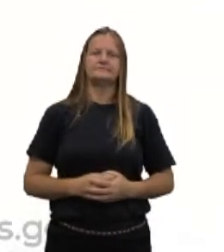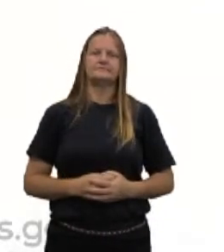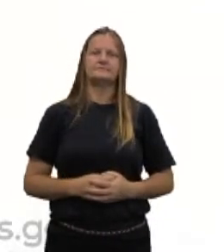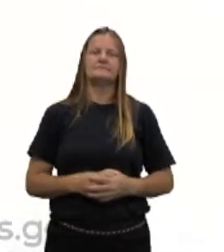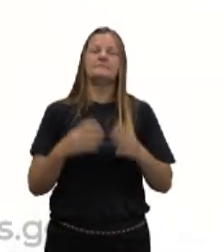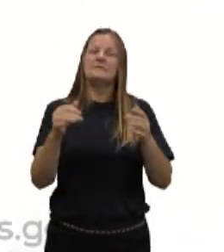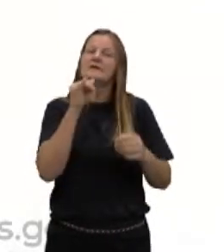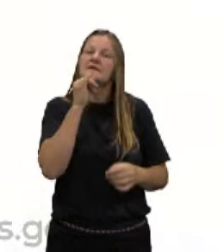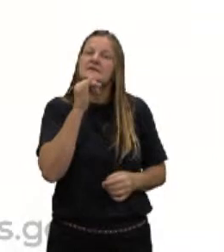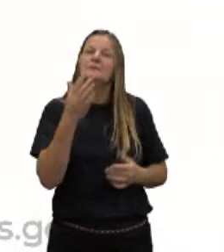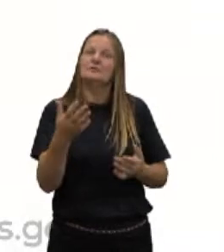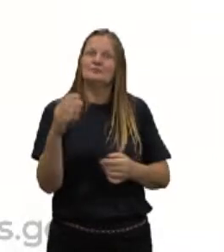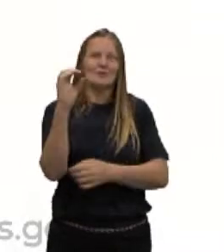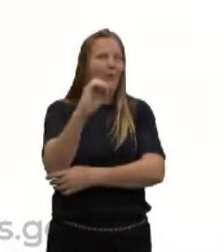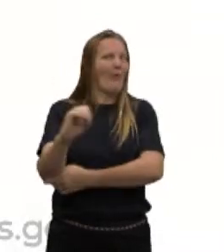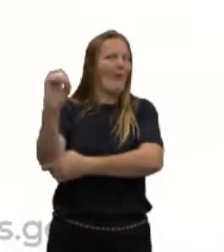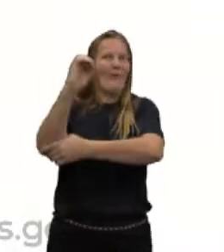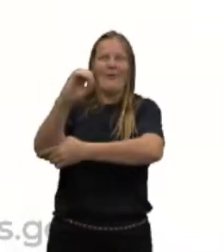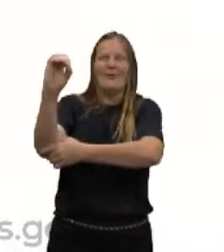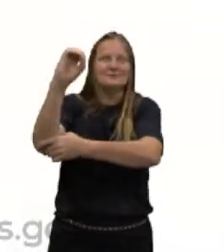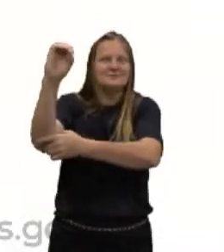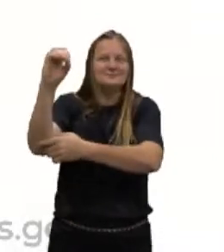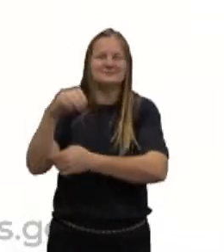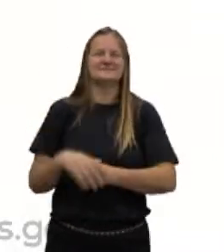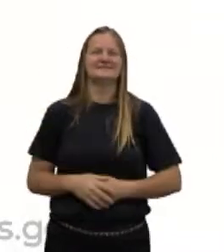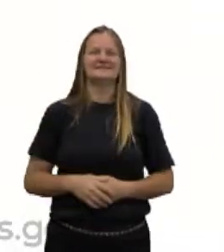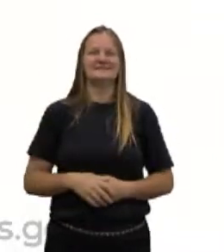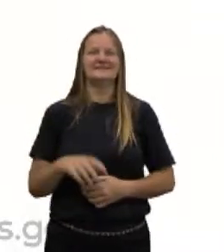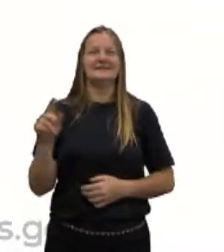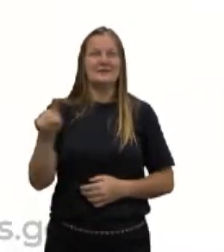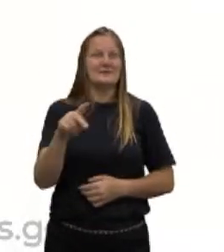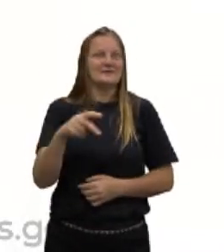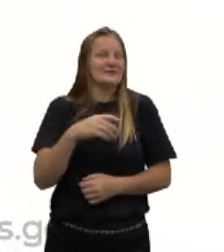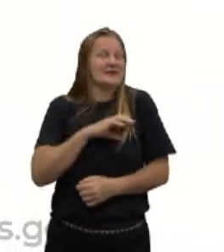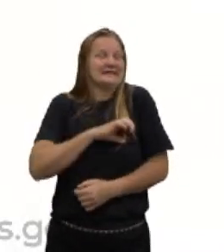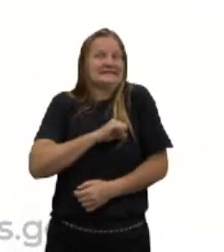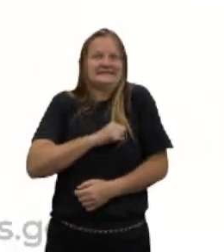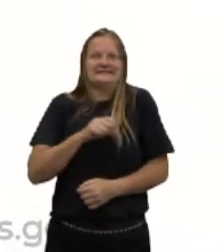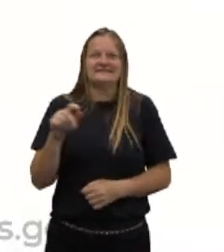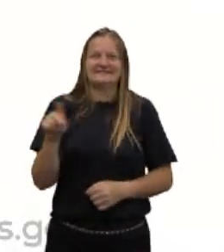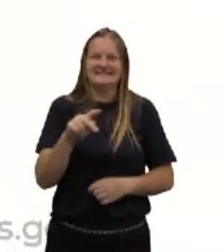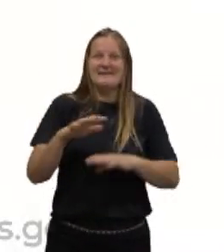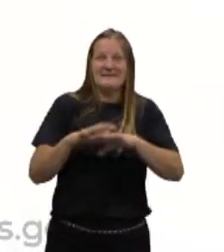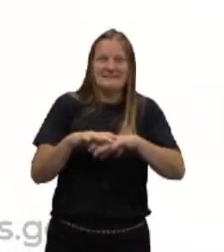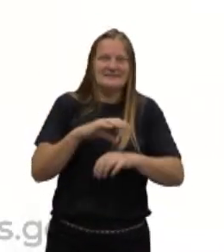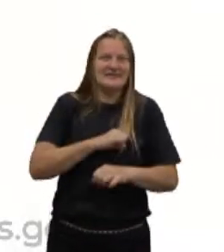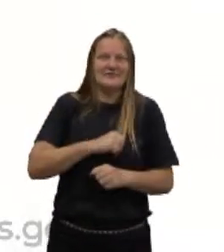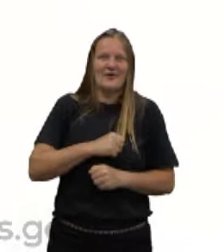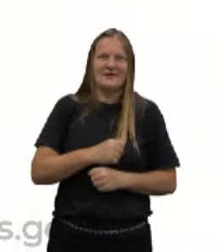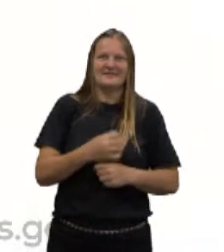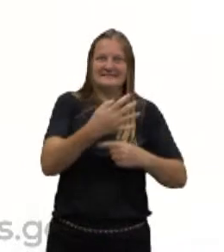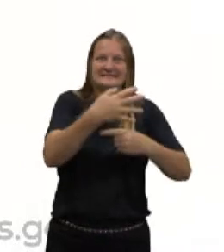Esse exemplo é ótimo também. Eu sei que a Kátia é chegada em série, né? Eu trouxe ele de propósito.